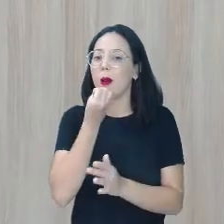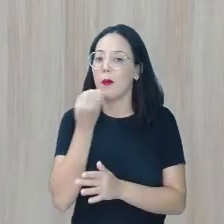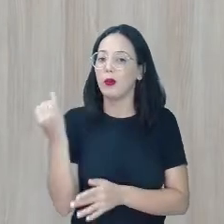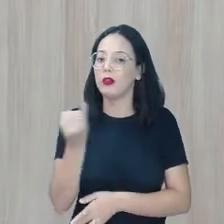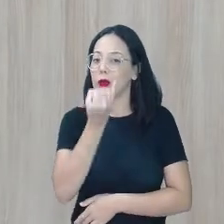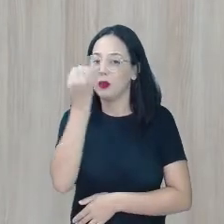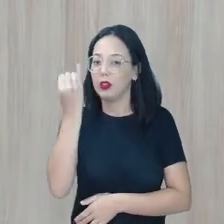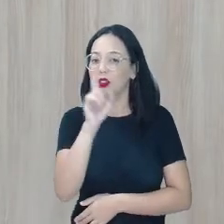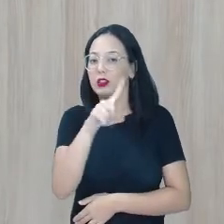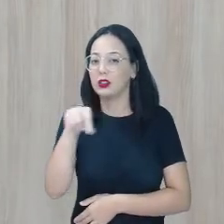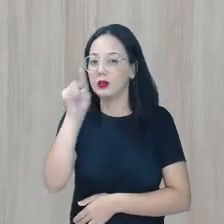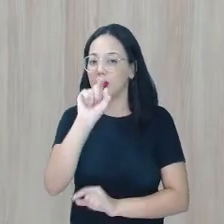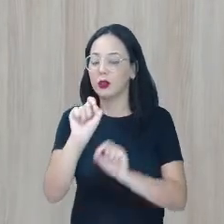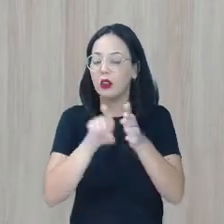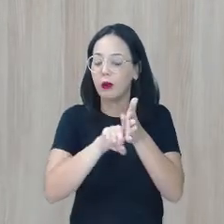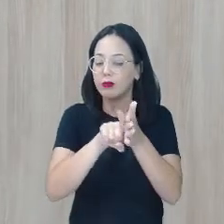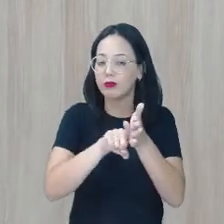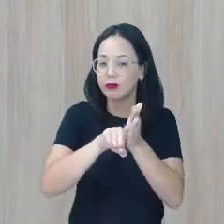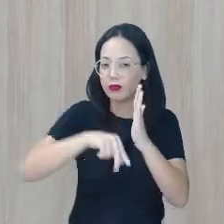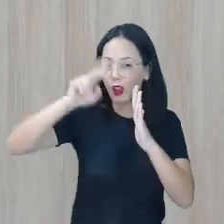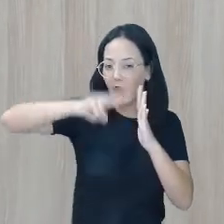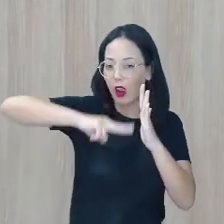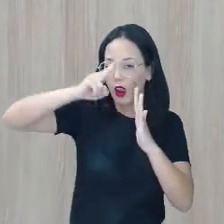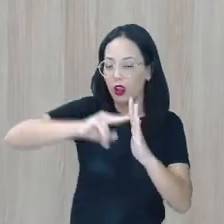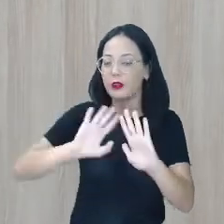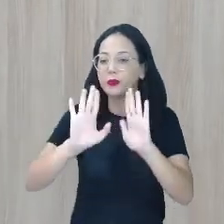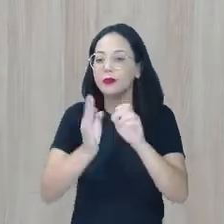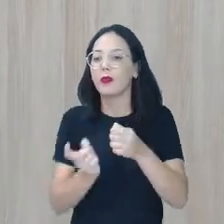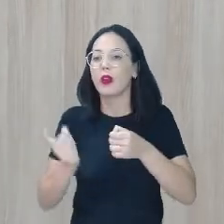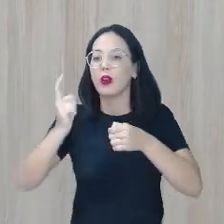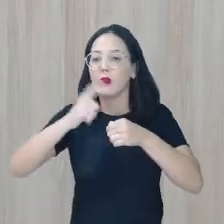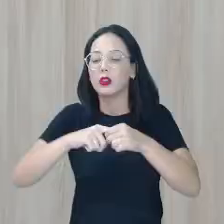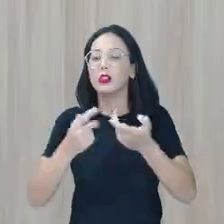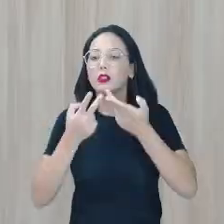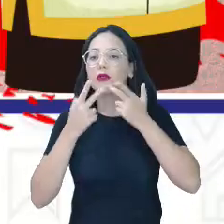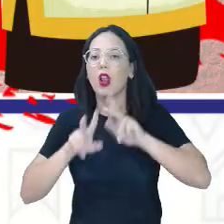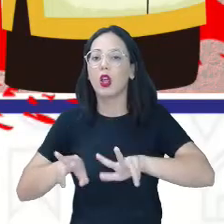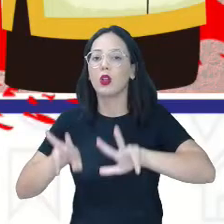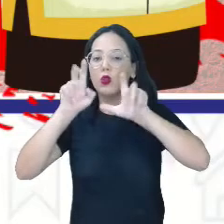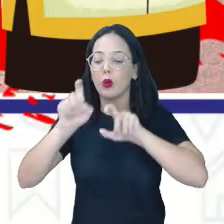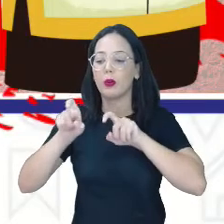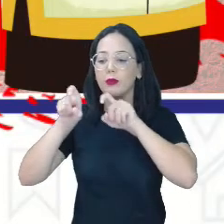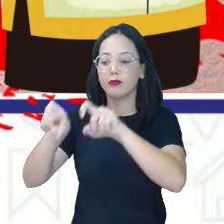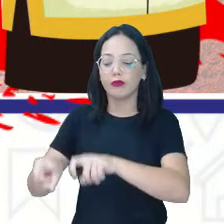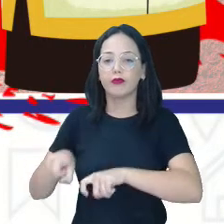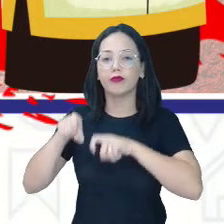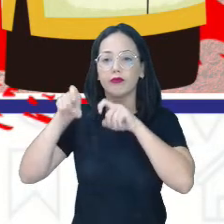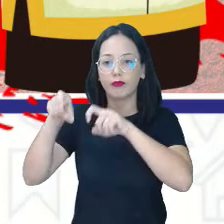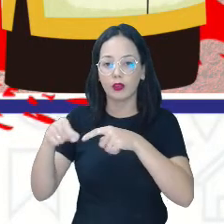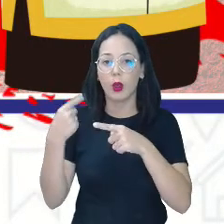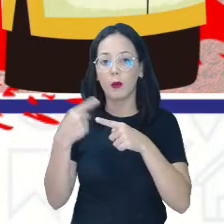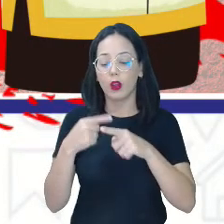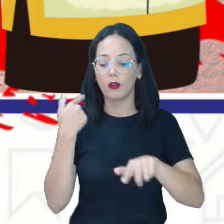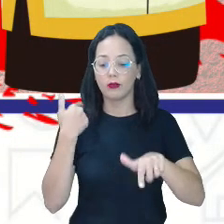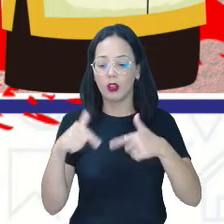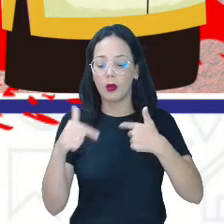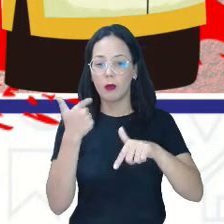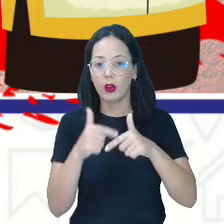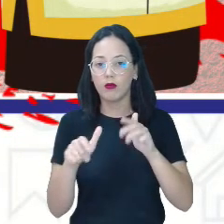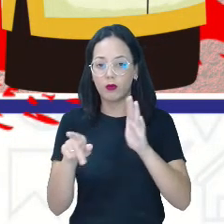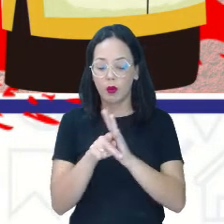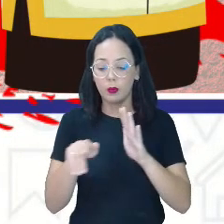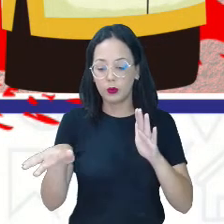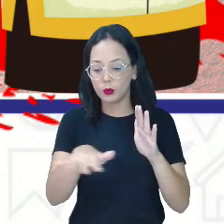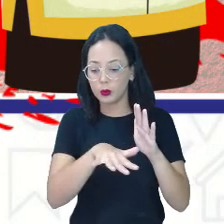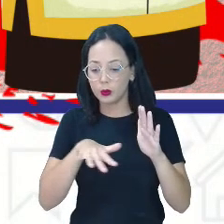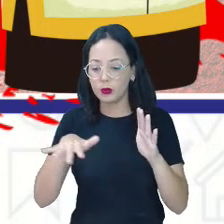pena vocês pesquisarem. Aí vejam, voltando a falar aqui sobre os camponeses, né? Os camponeses trabalhavam em lotes de terra, né,